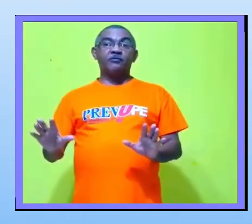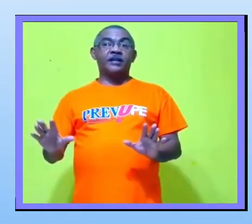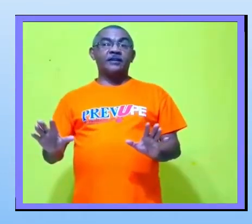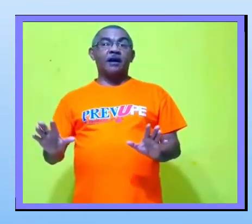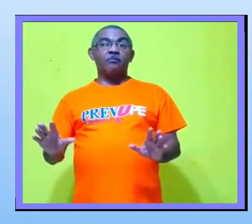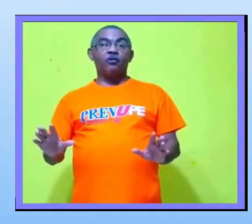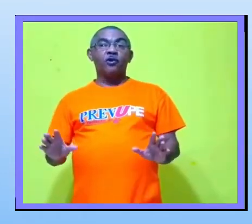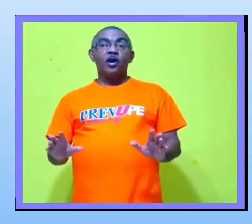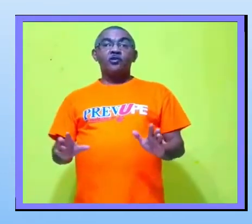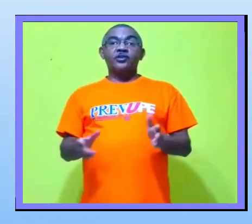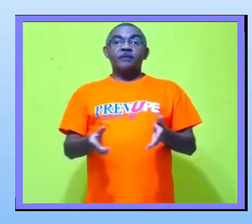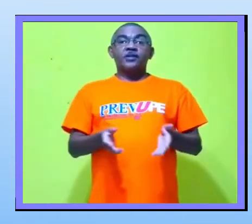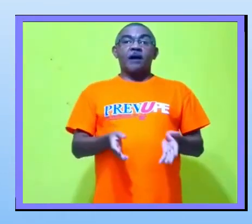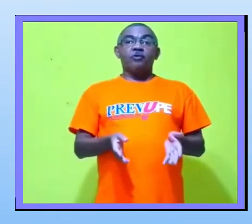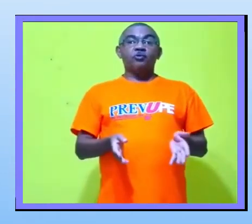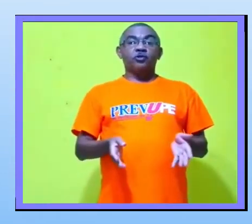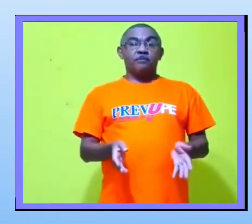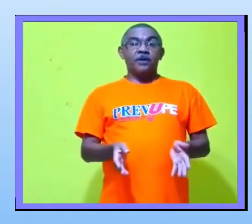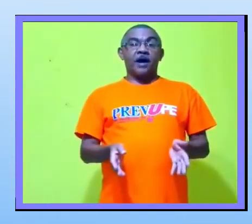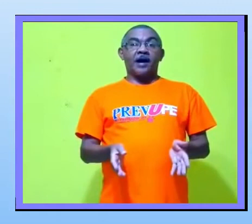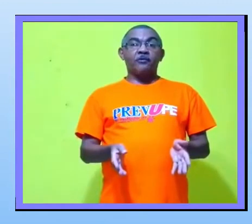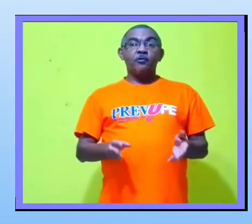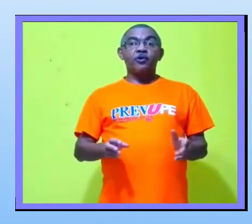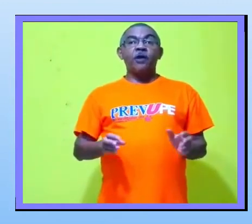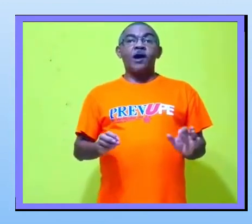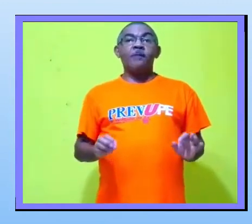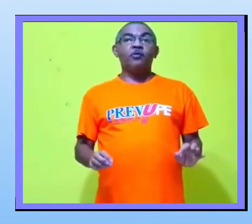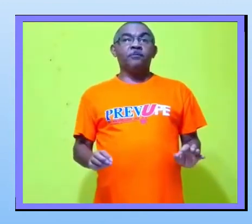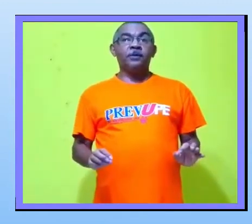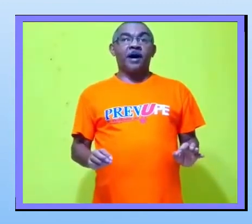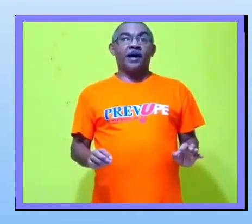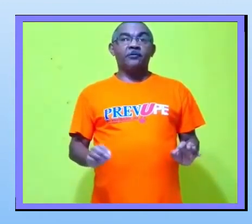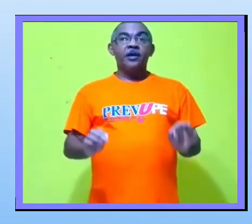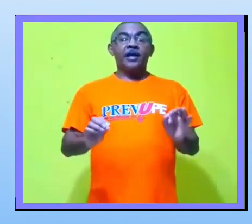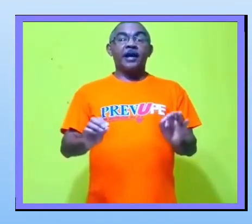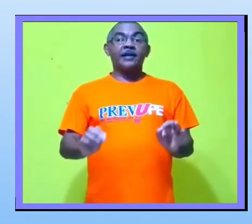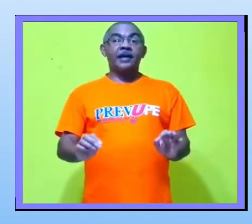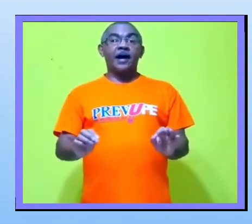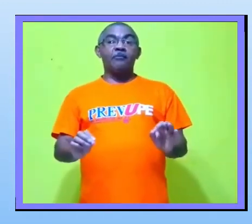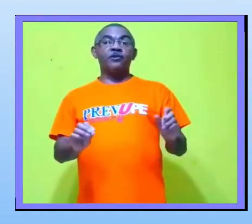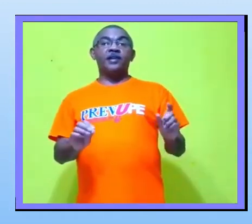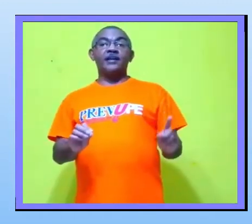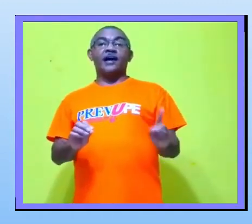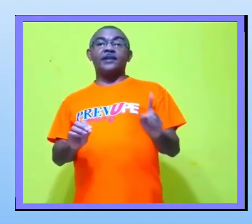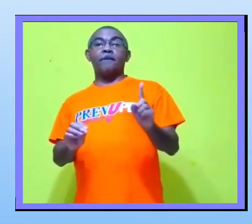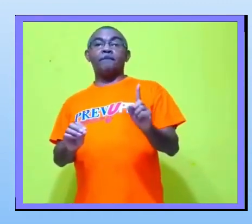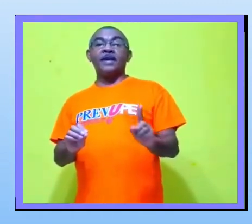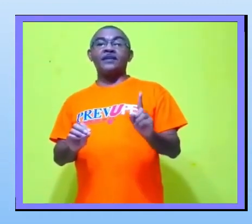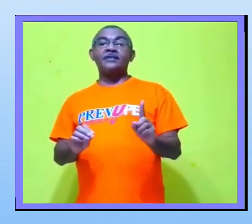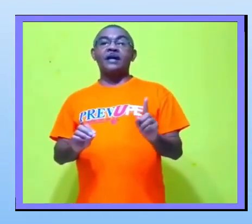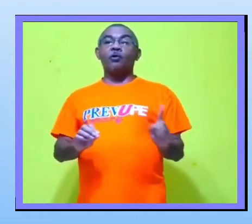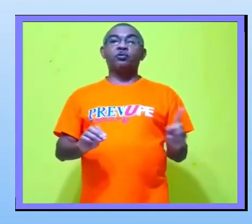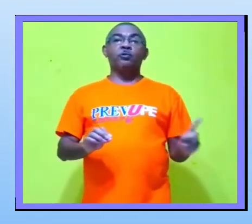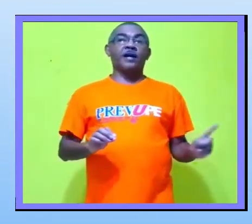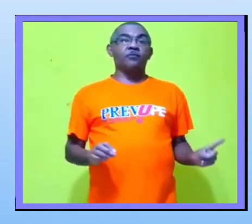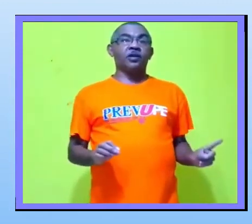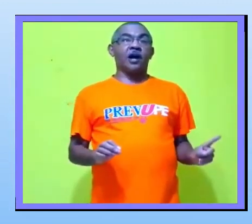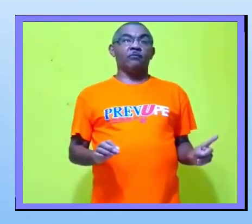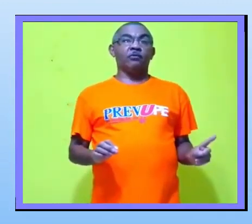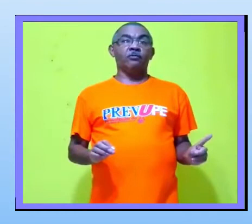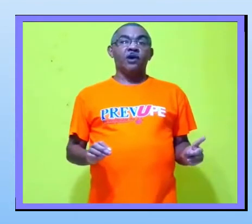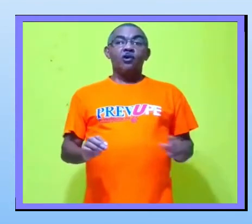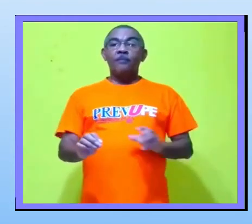definir os átomos de carbono. Nós temos carbono do tipo primário. O que é o carbono primário? É aquele carbono que está ligado apenas a outro